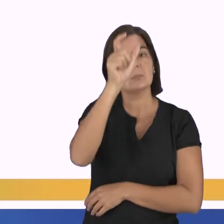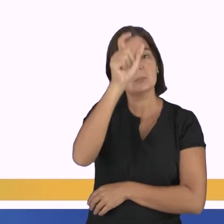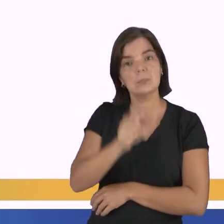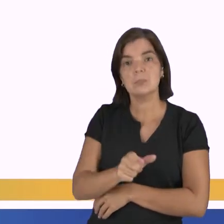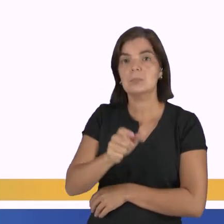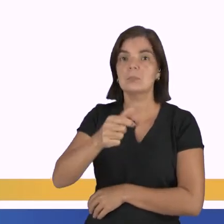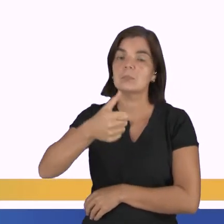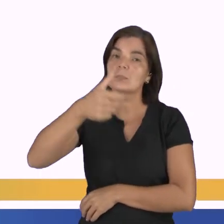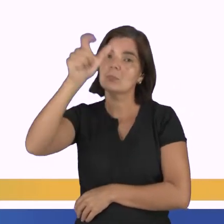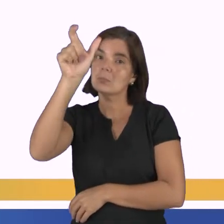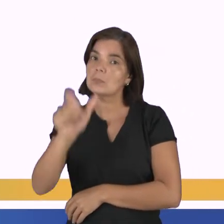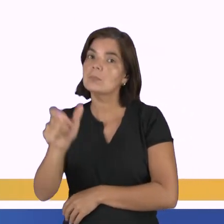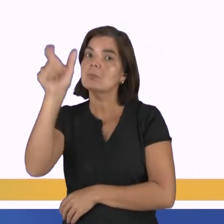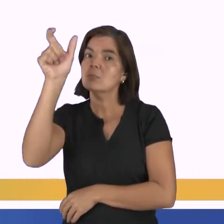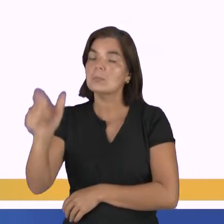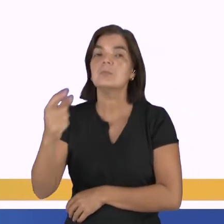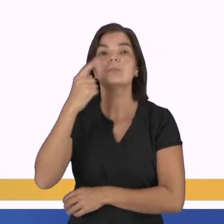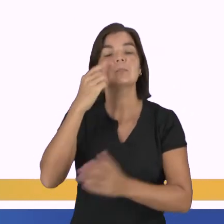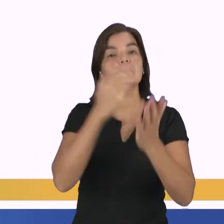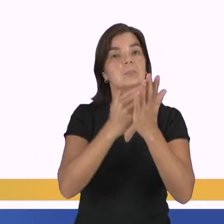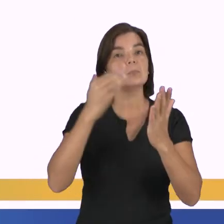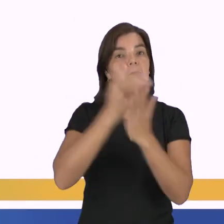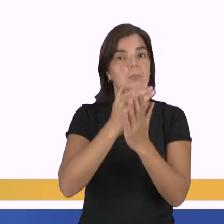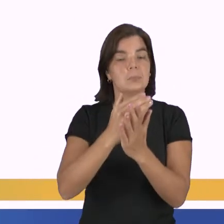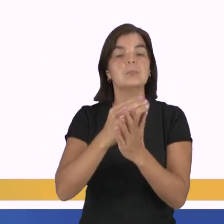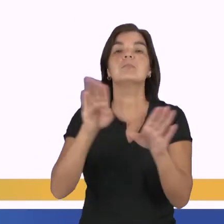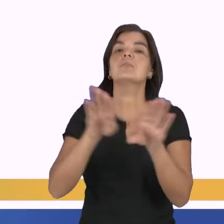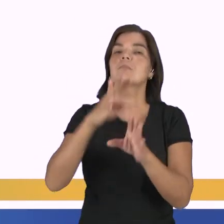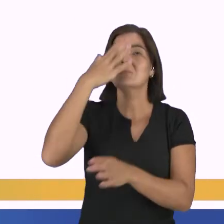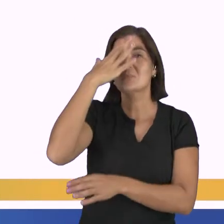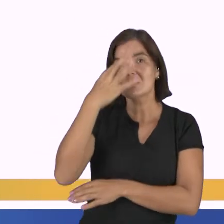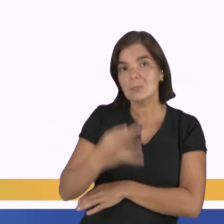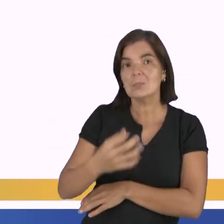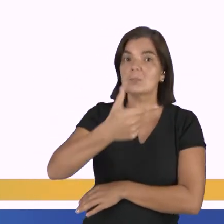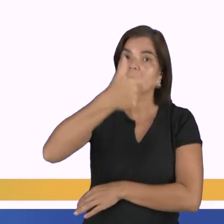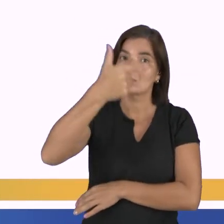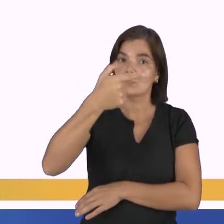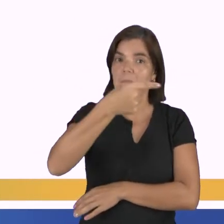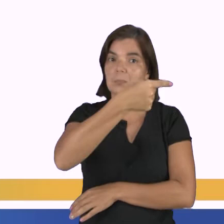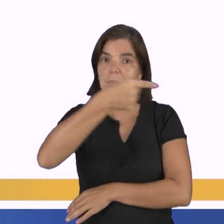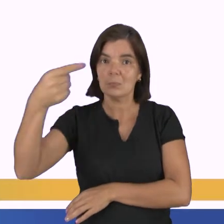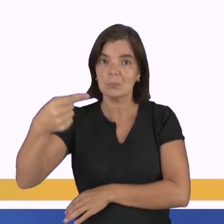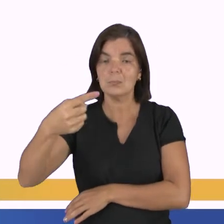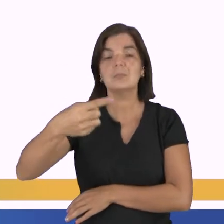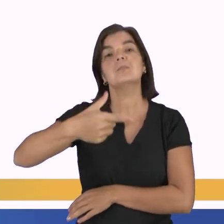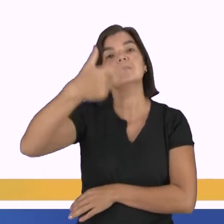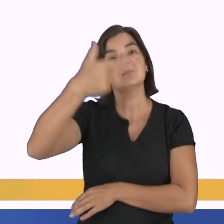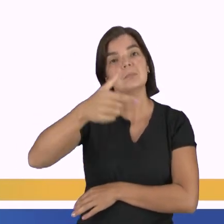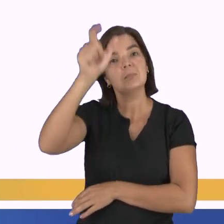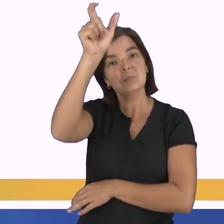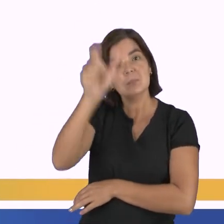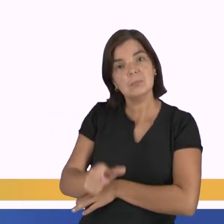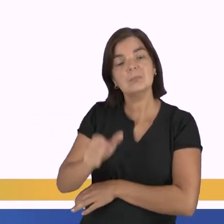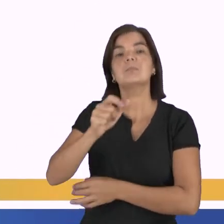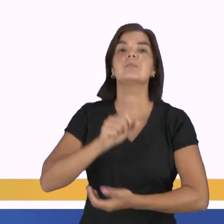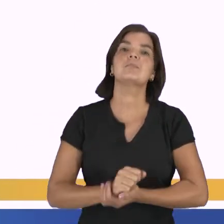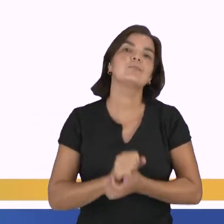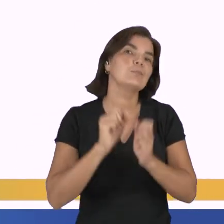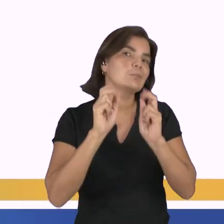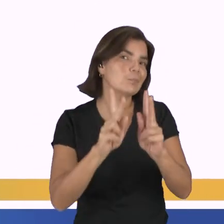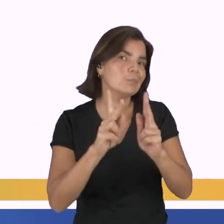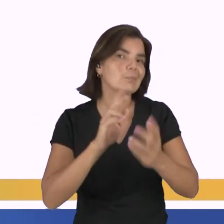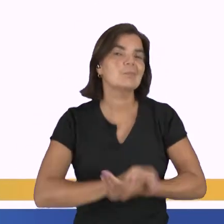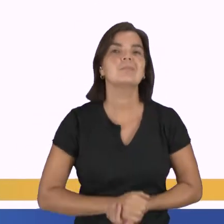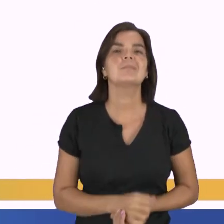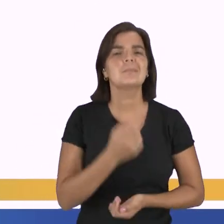coluna A segunda E aí vai então a maior temperatura está exatamente na segunda linha e segunda coluna